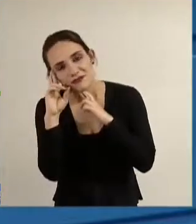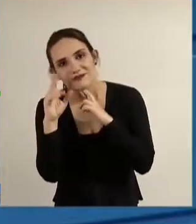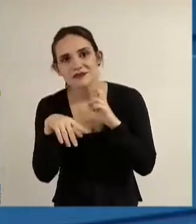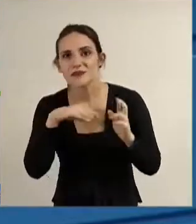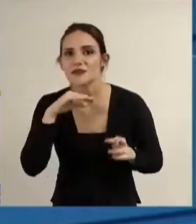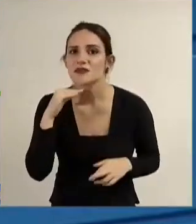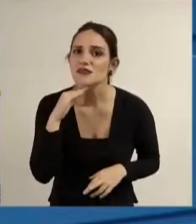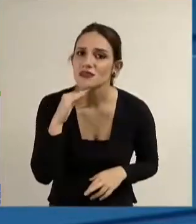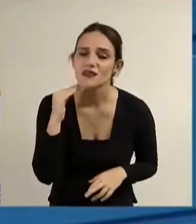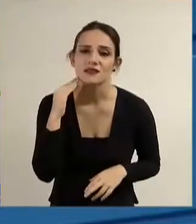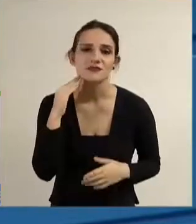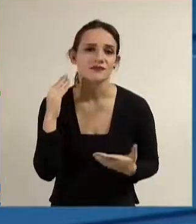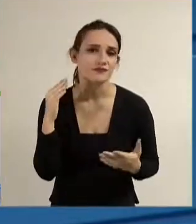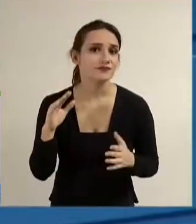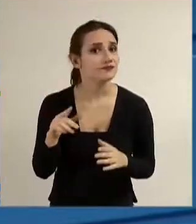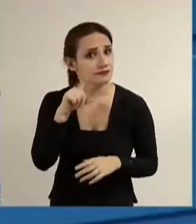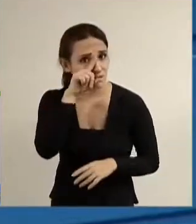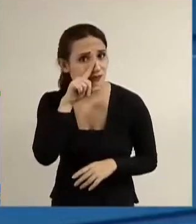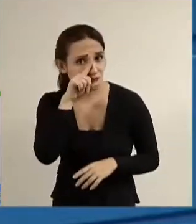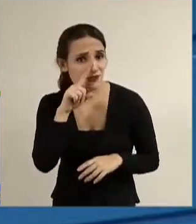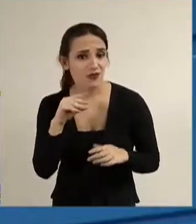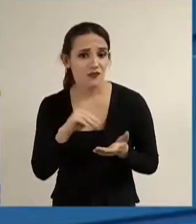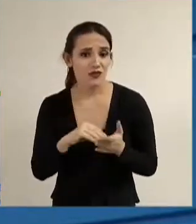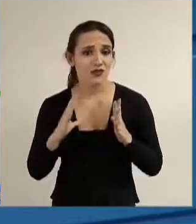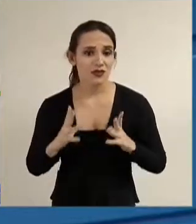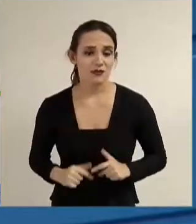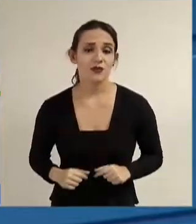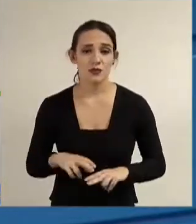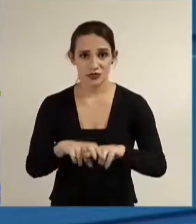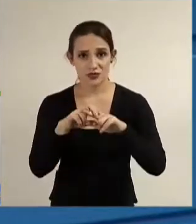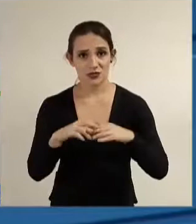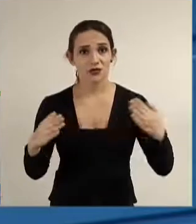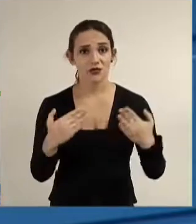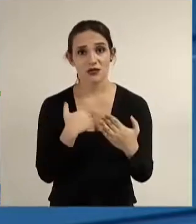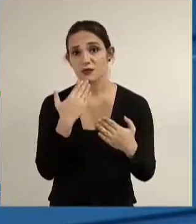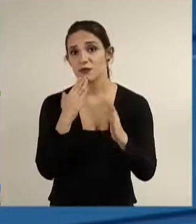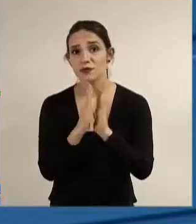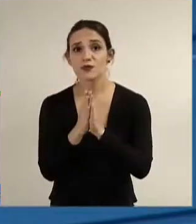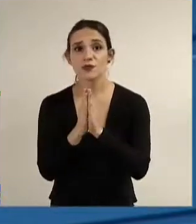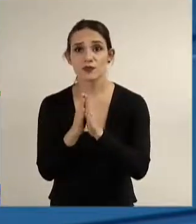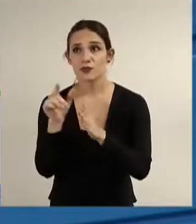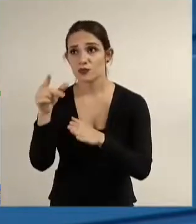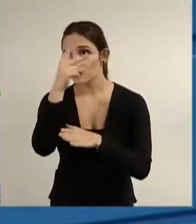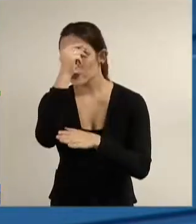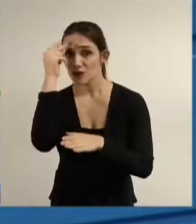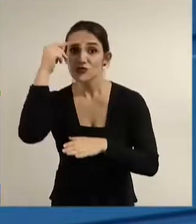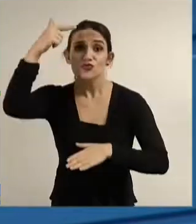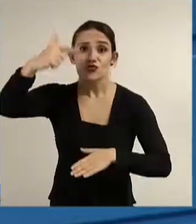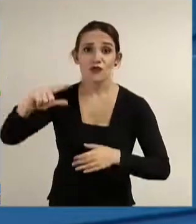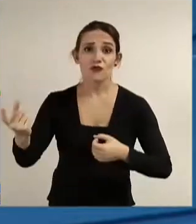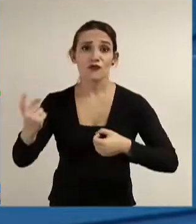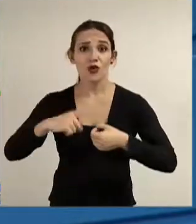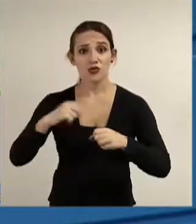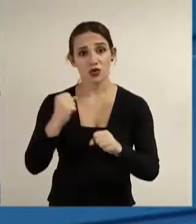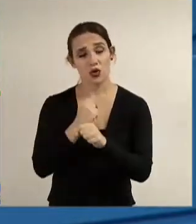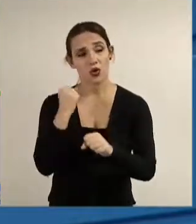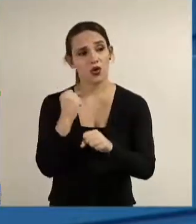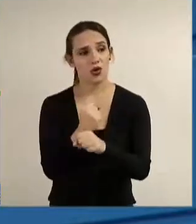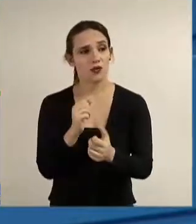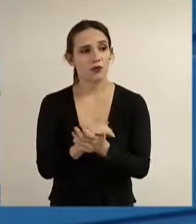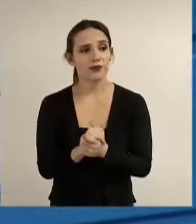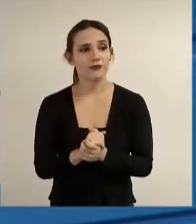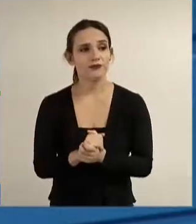situação extremamente difícil e da falta de limpeza, razão pela qual nós estamos solicitando ao prefeito mais uma vez a realização